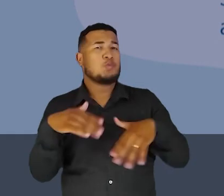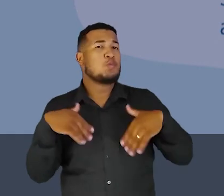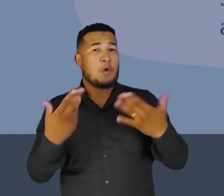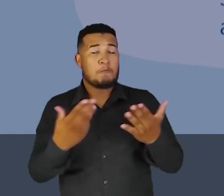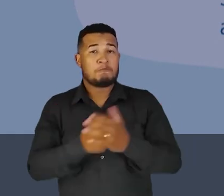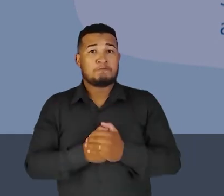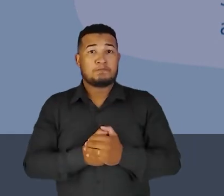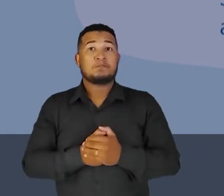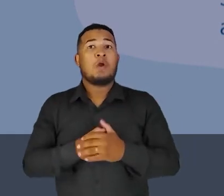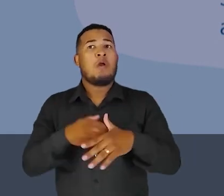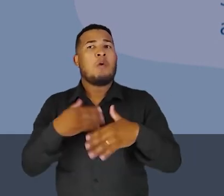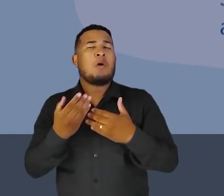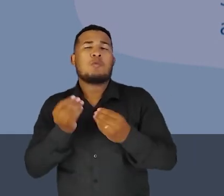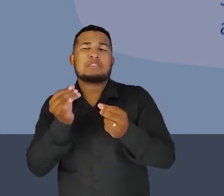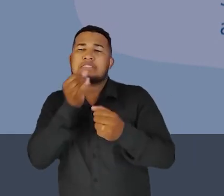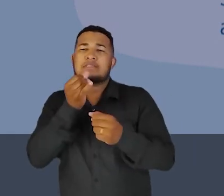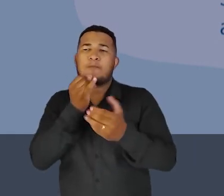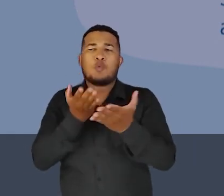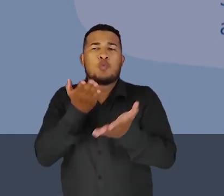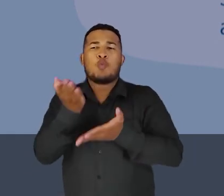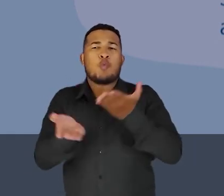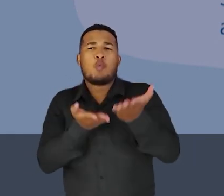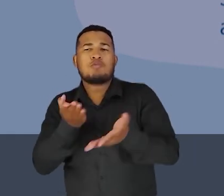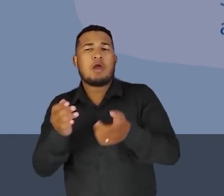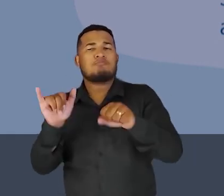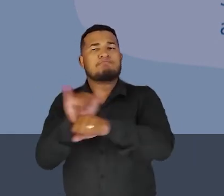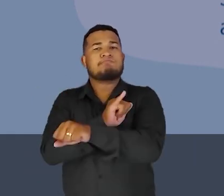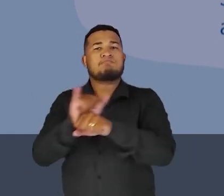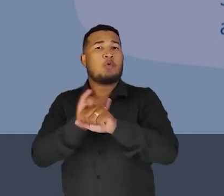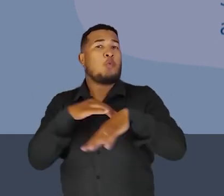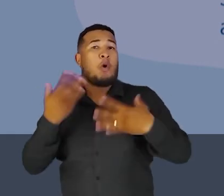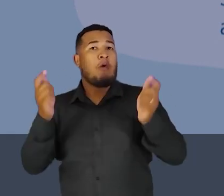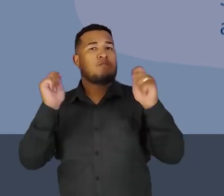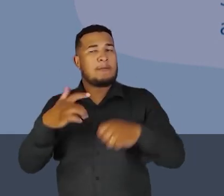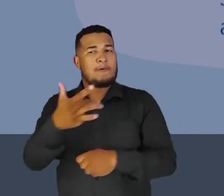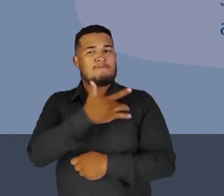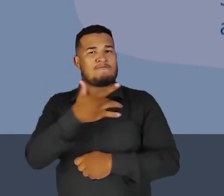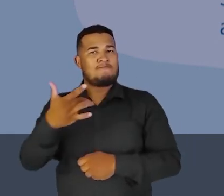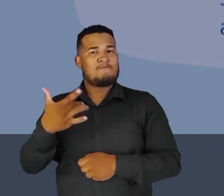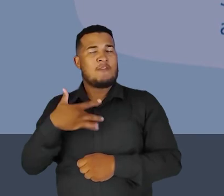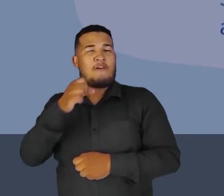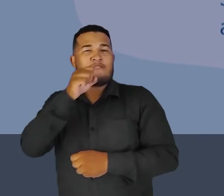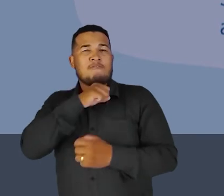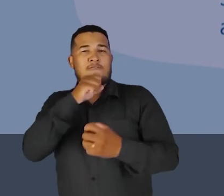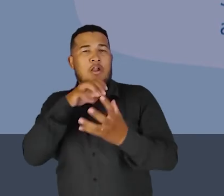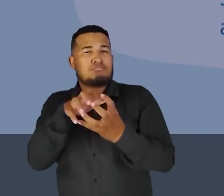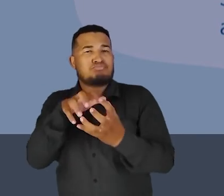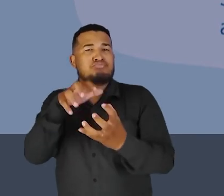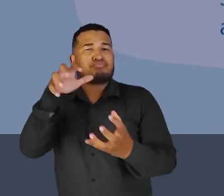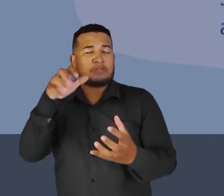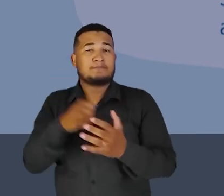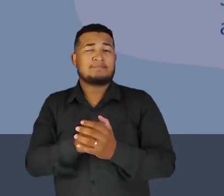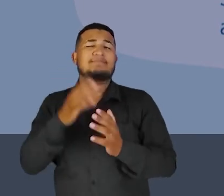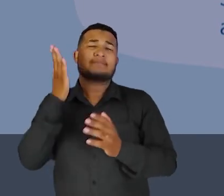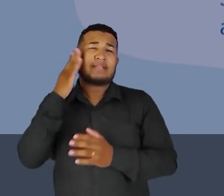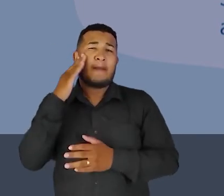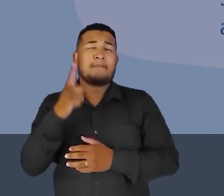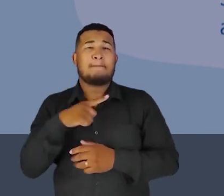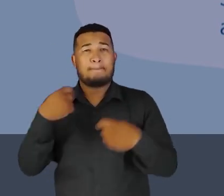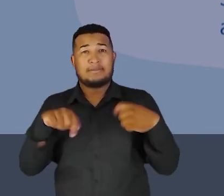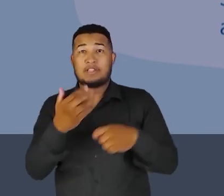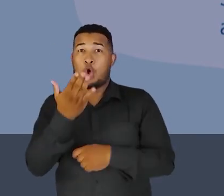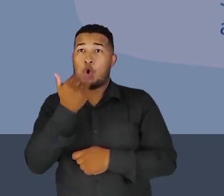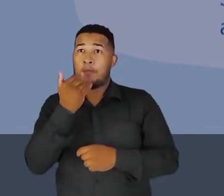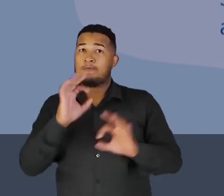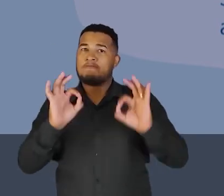quais cuidados podemos ter para uma velhice saudável e ativa? É claro, tendo uma alimentação